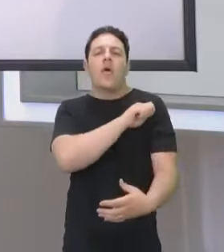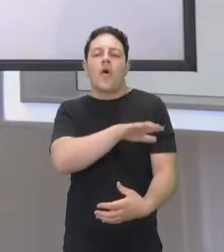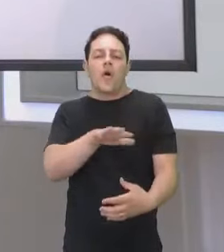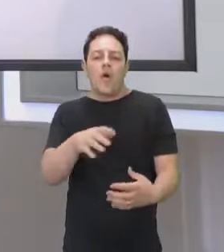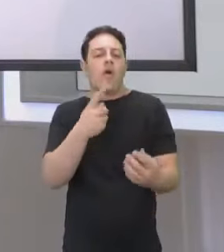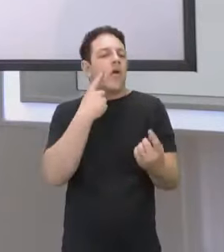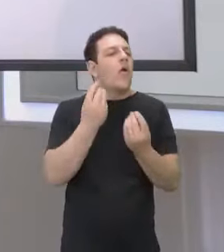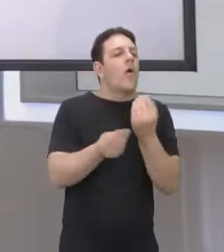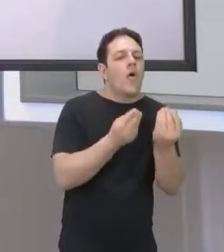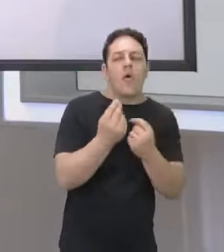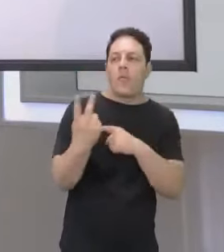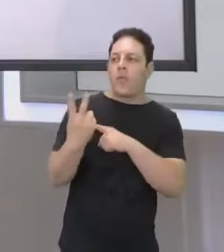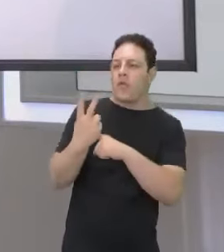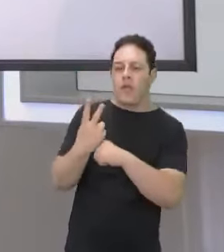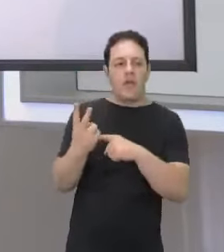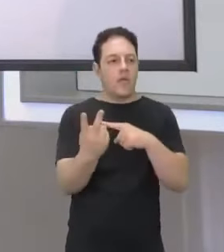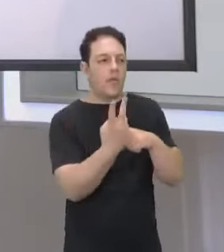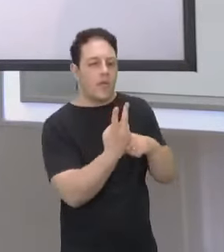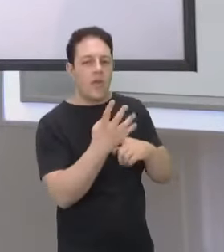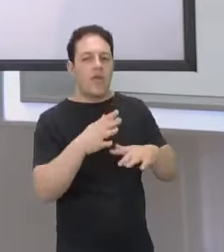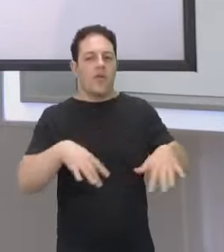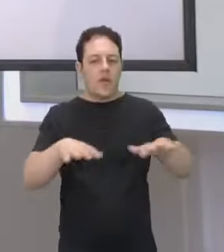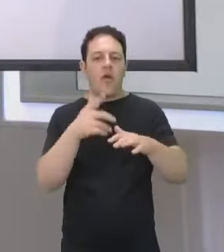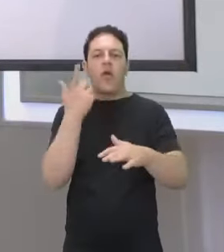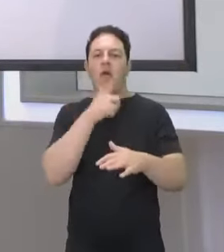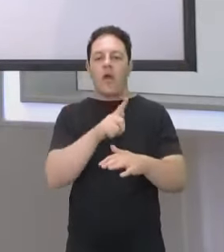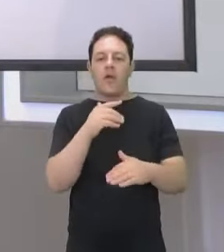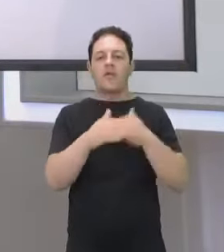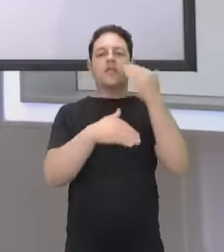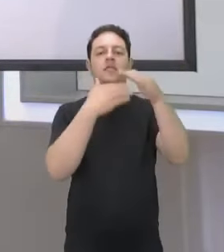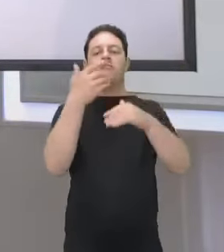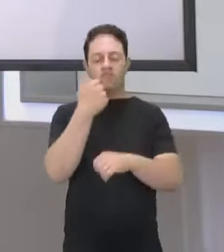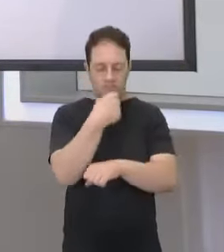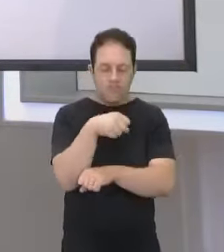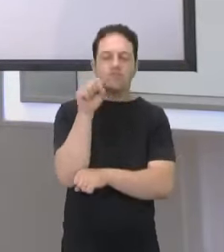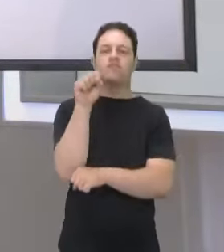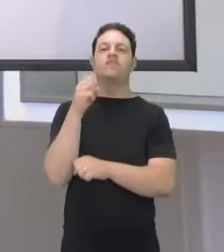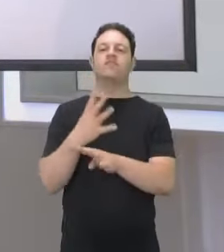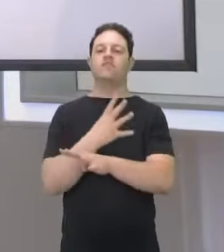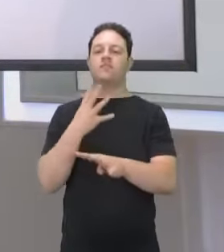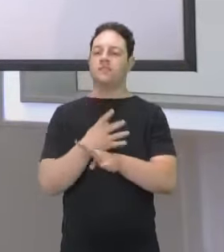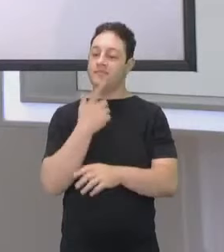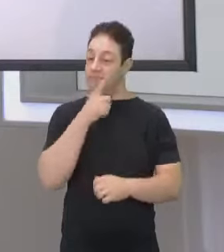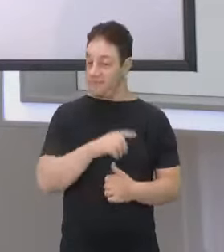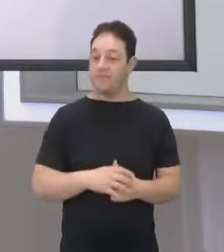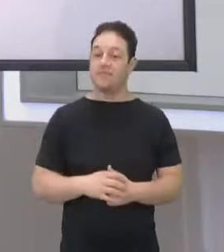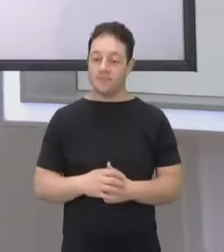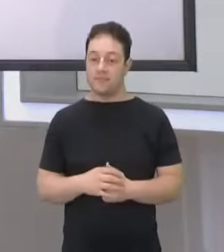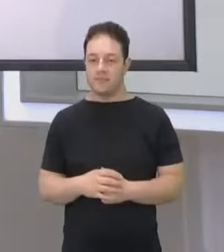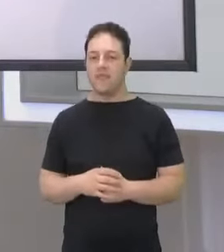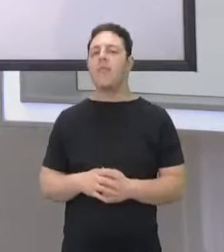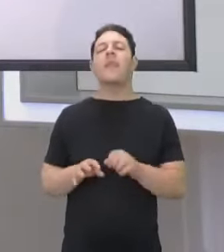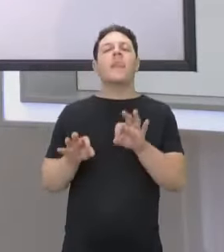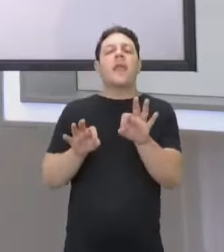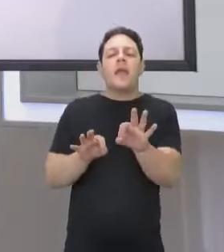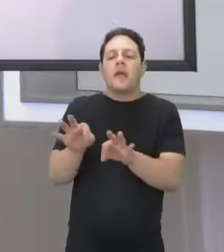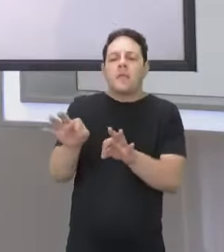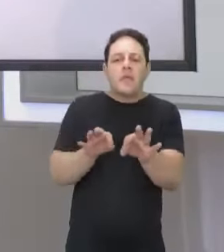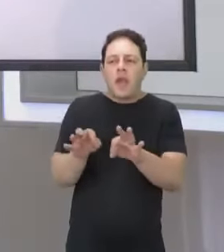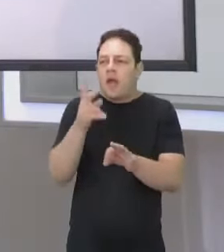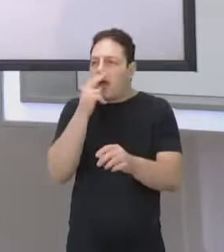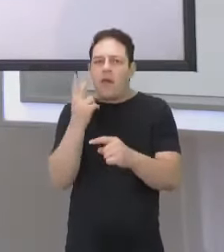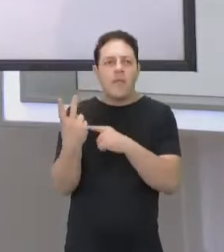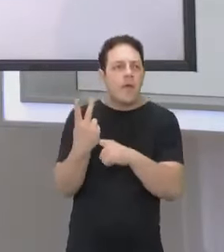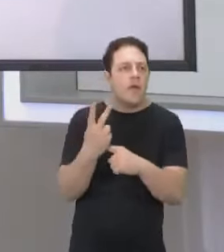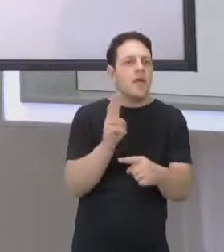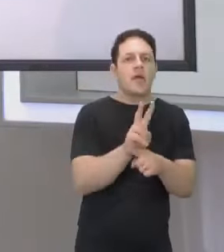de contingência, né, de forma que eu desenvolva resiliência. Esse plano de contingência, ele